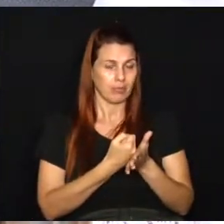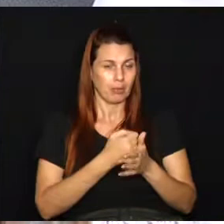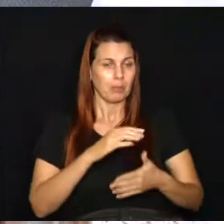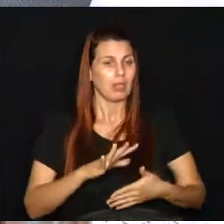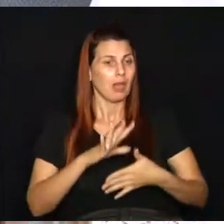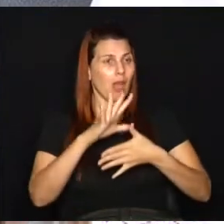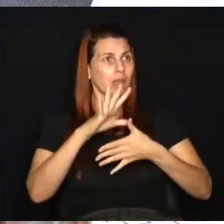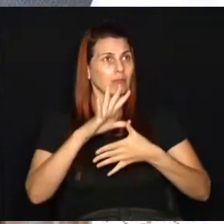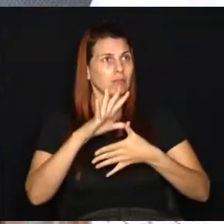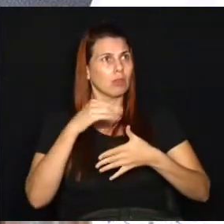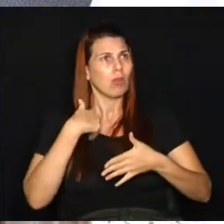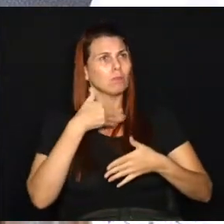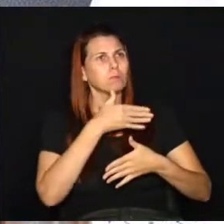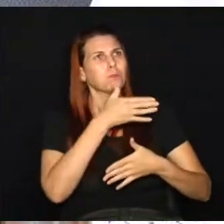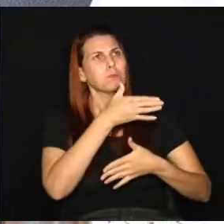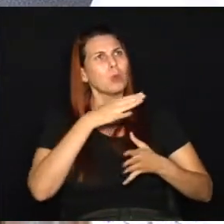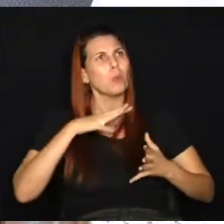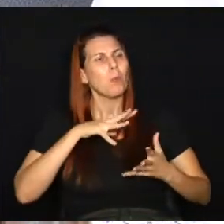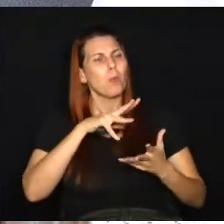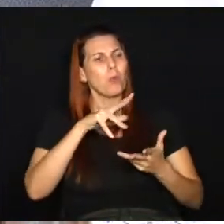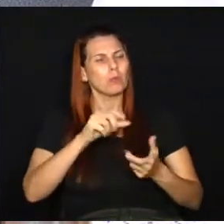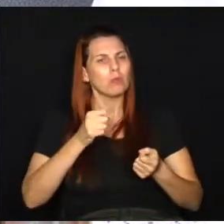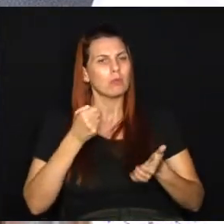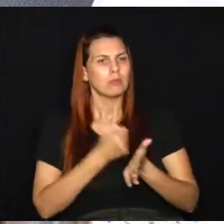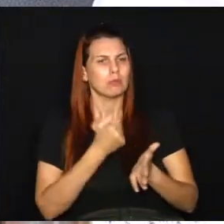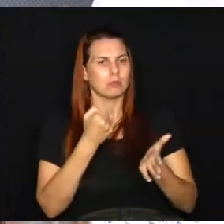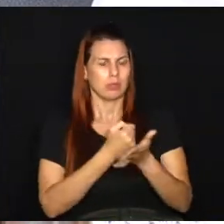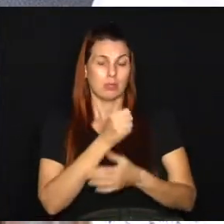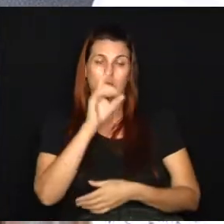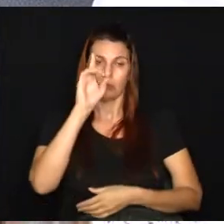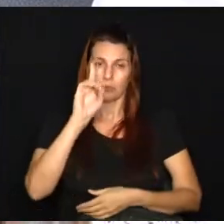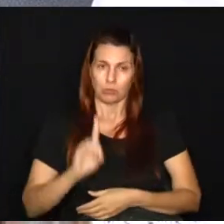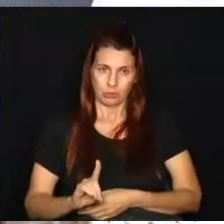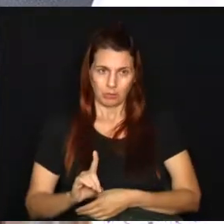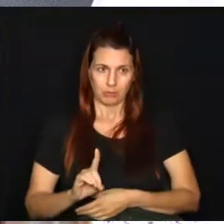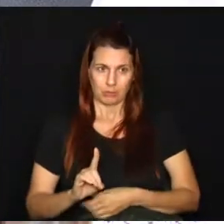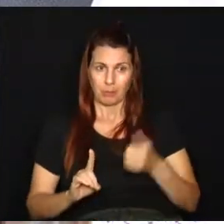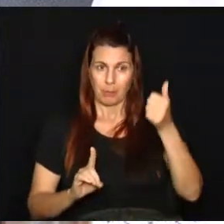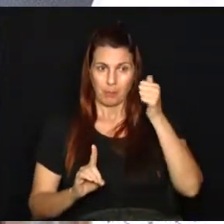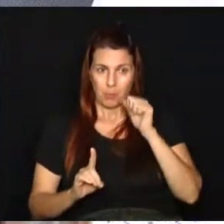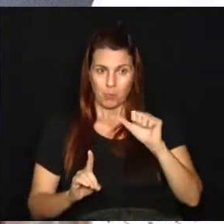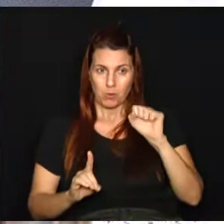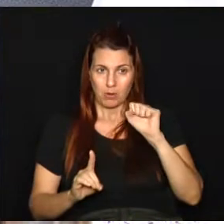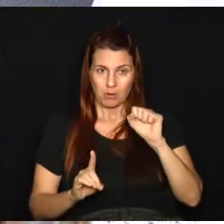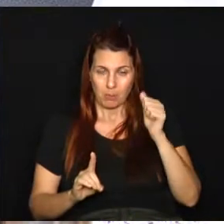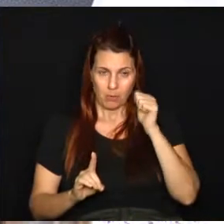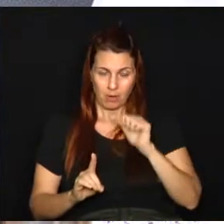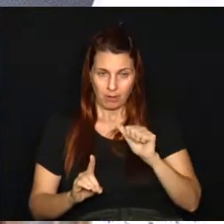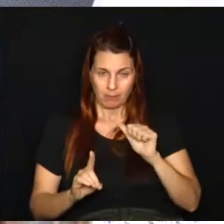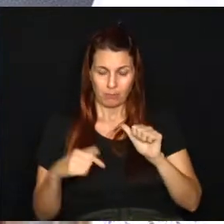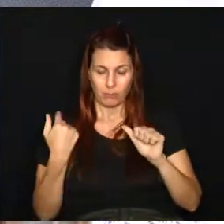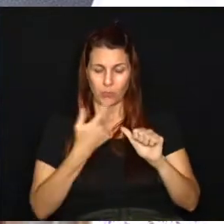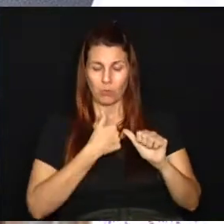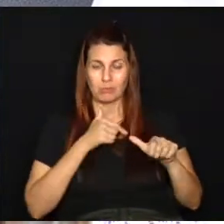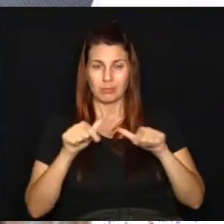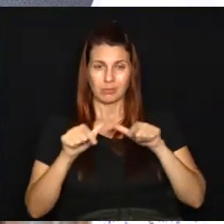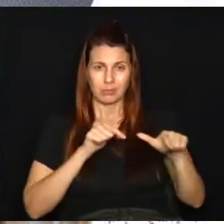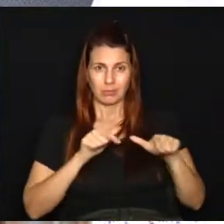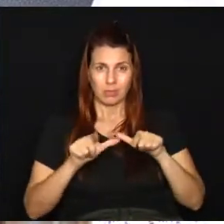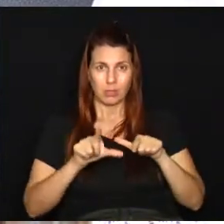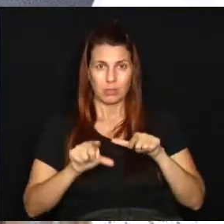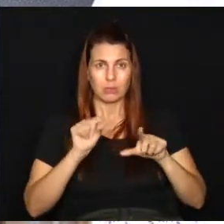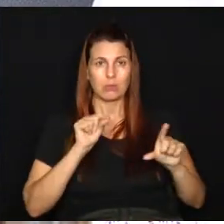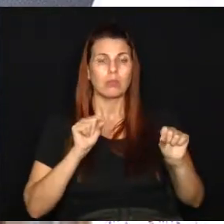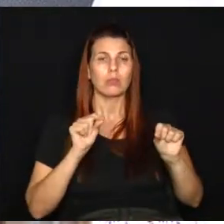Latina, quiçá pelo mundo, em busca desse direito. Um direito da mulher, um direito nós, como trabalhadoras, de escolhermos aquilo que